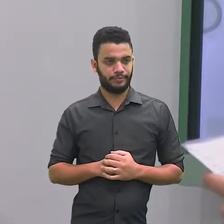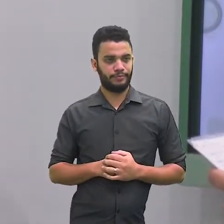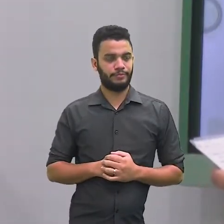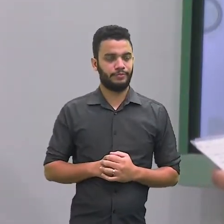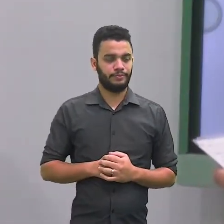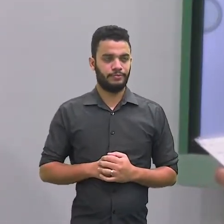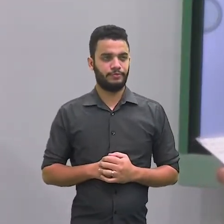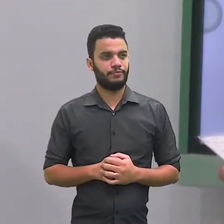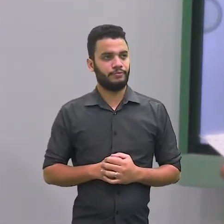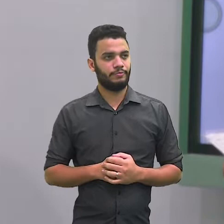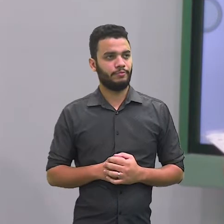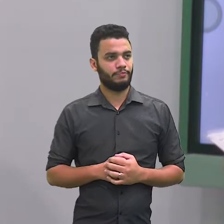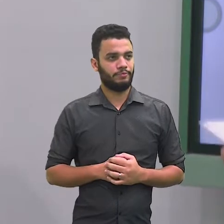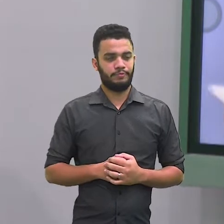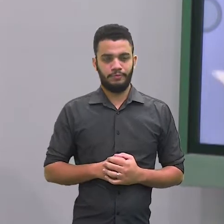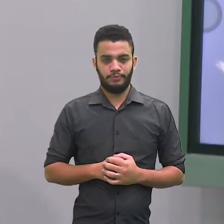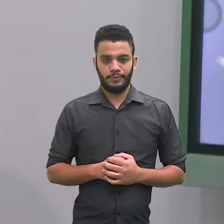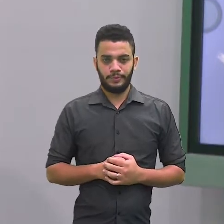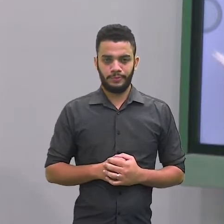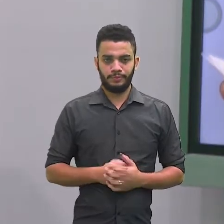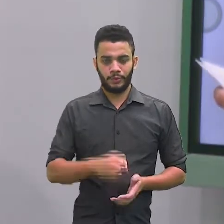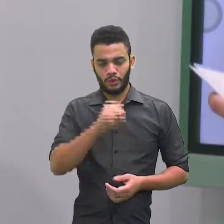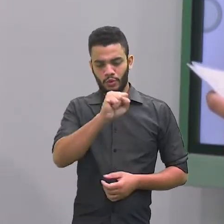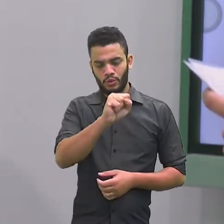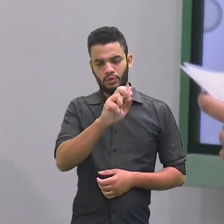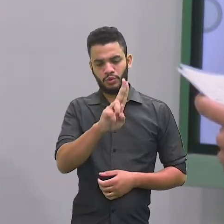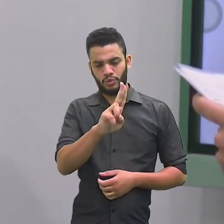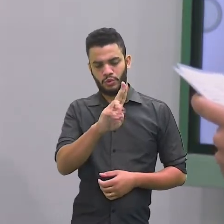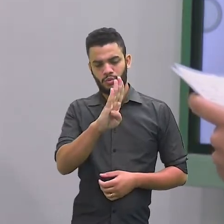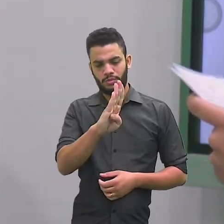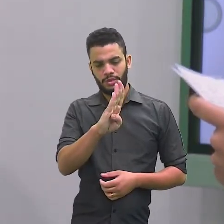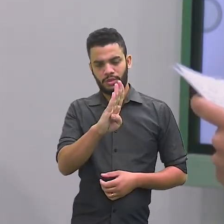Subterrânea. Subterrânea.